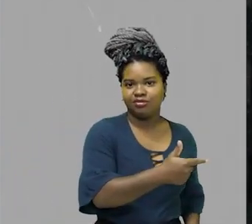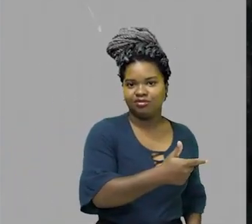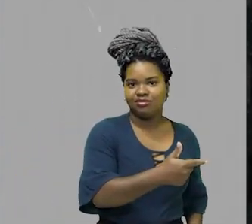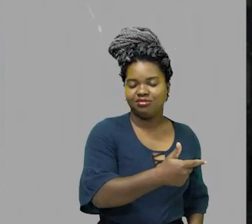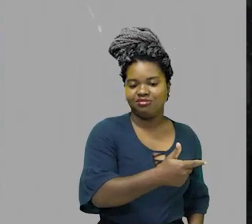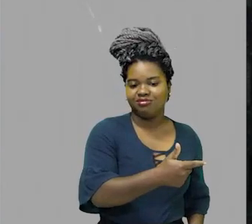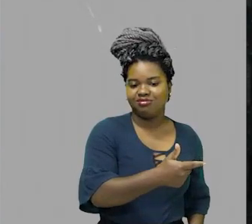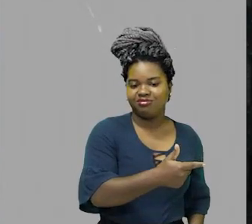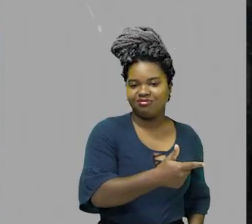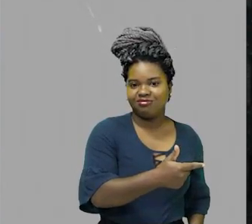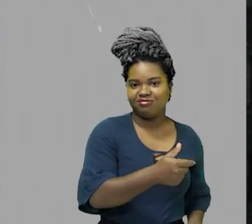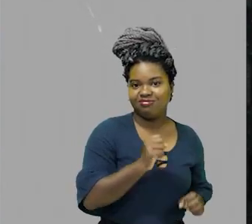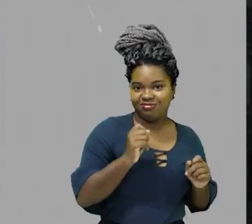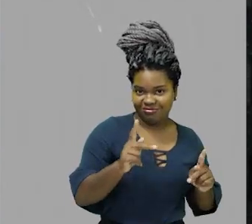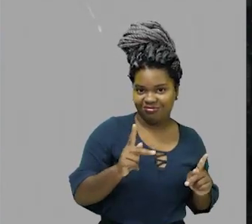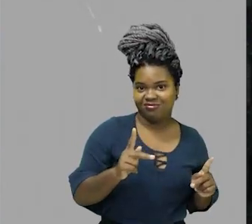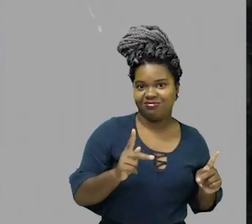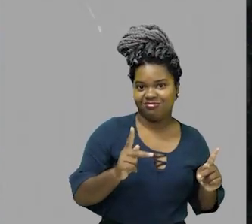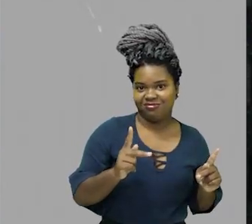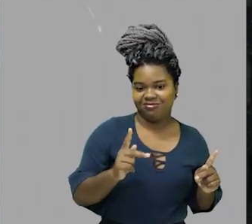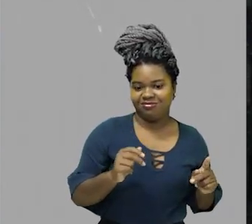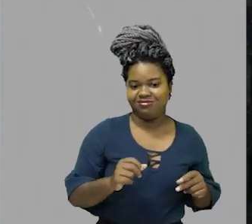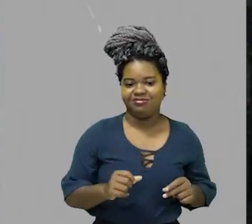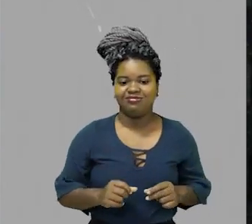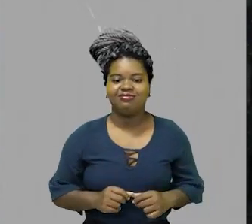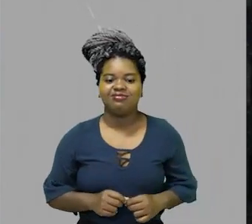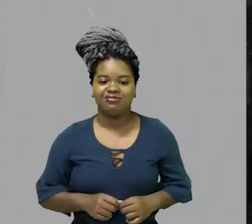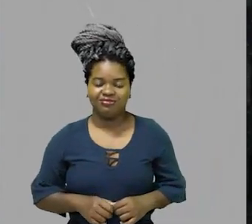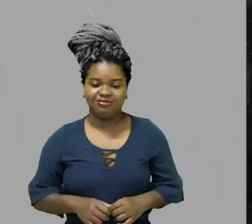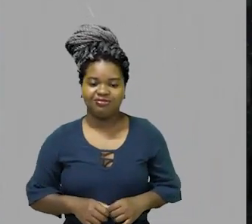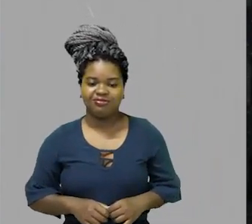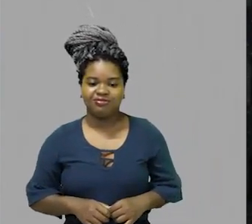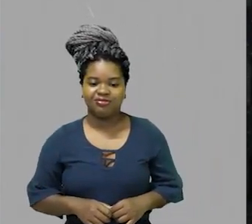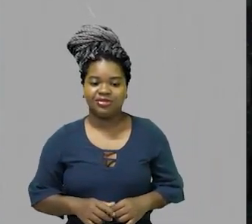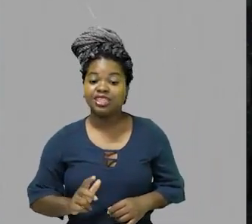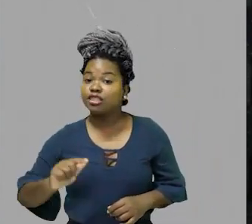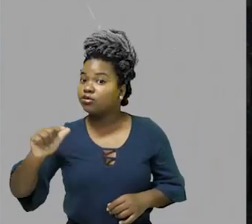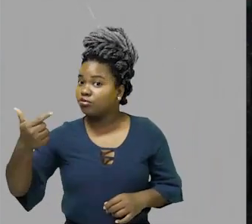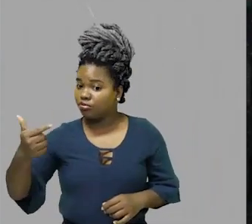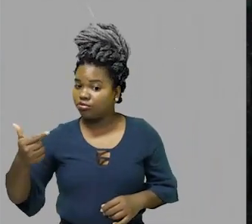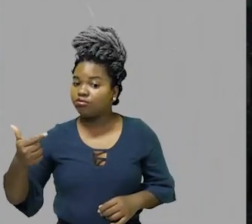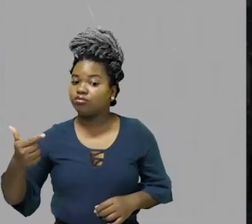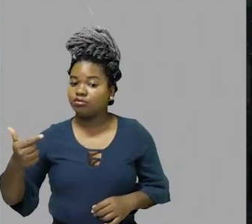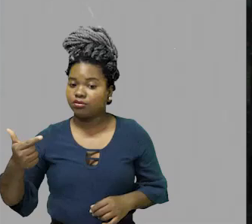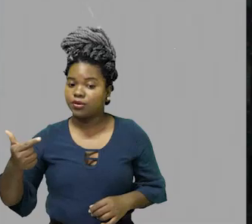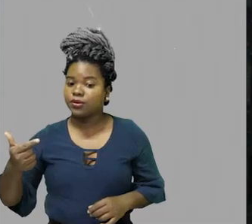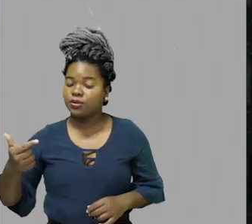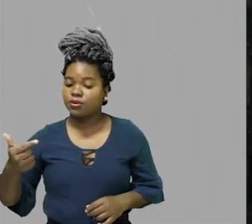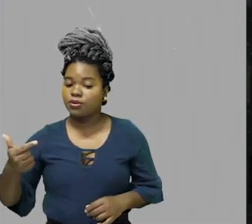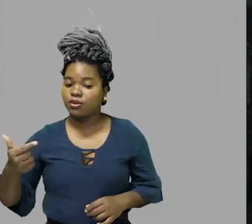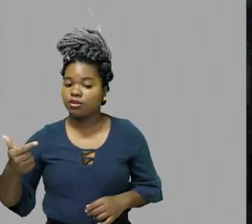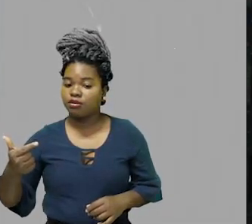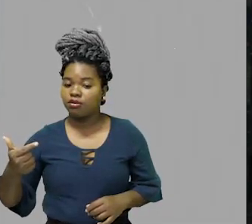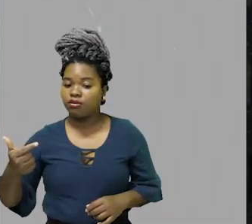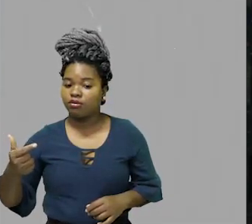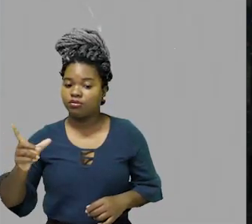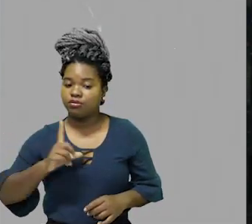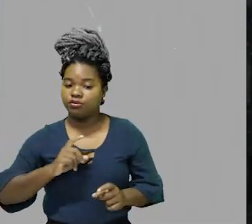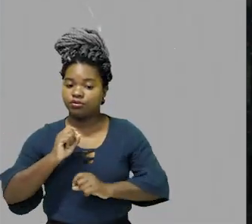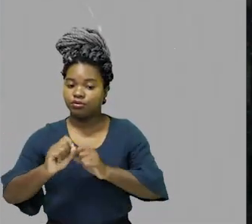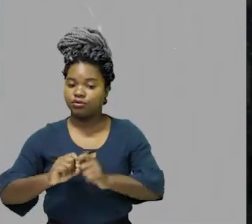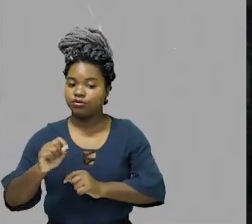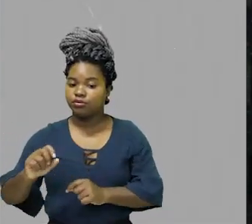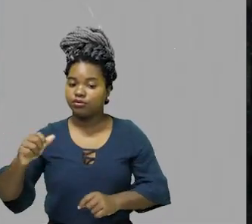esse trechinho aqui, a informação que tem nesse trecho, nessa fita. Já nessa outra fita de RNA que foi produzida